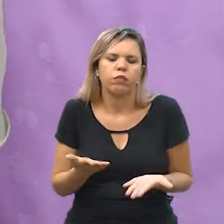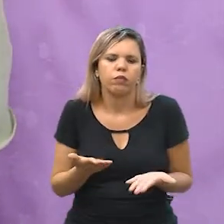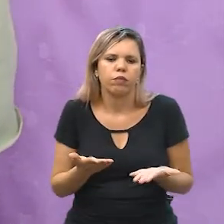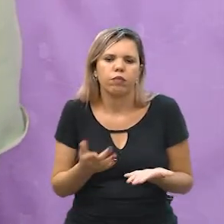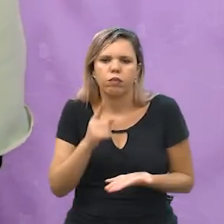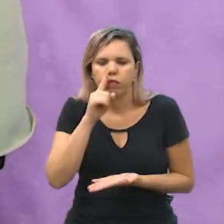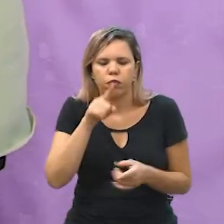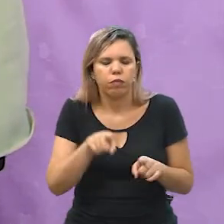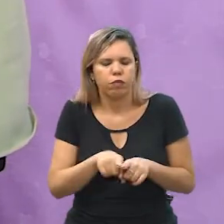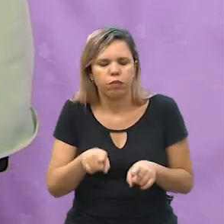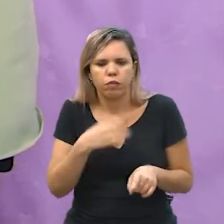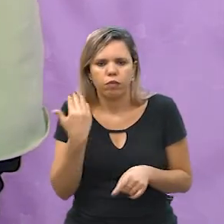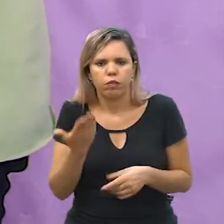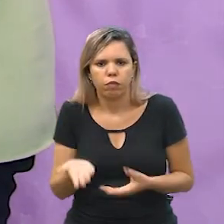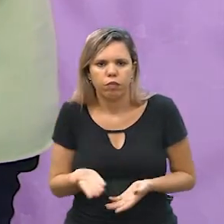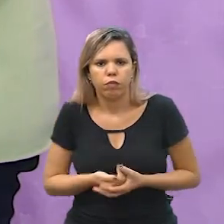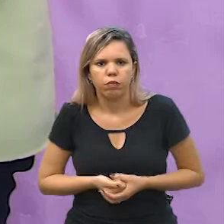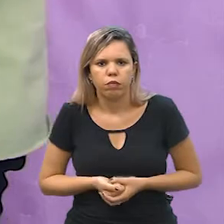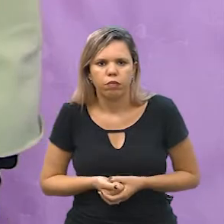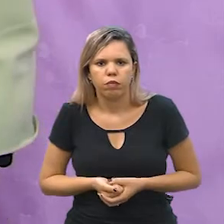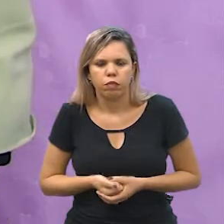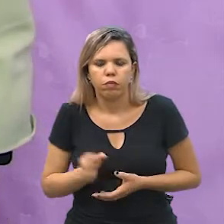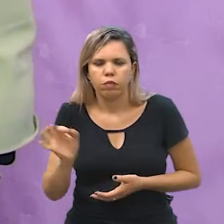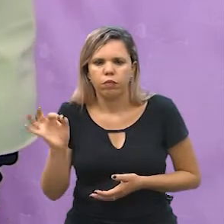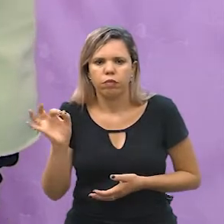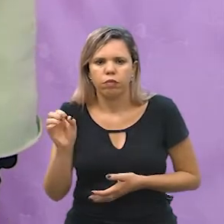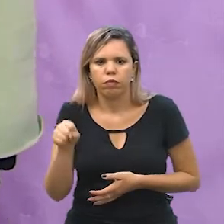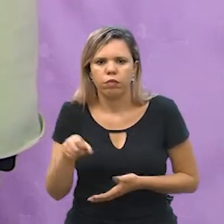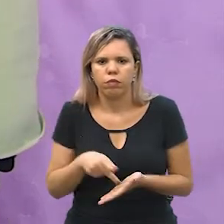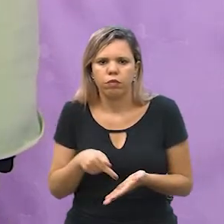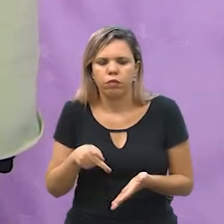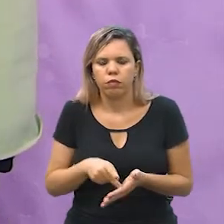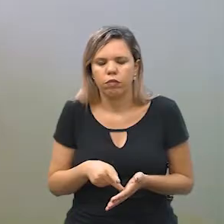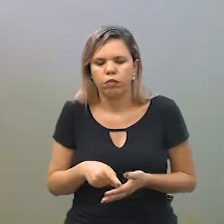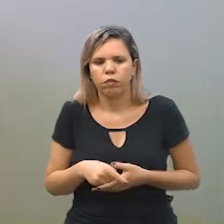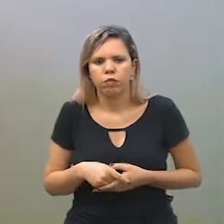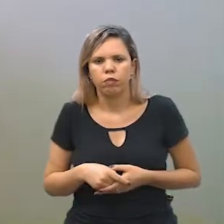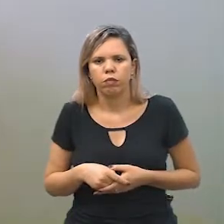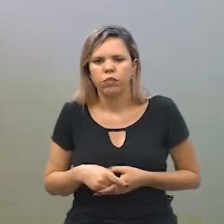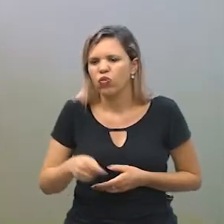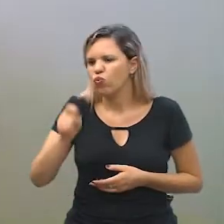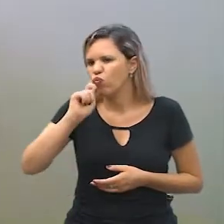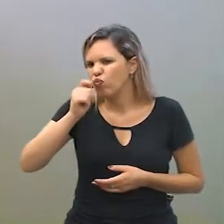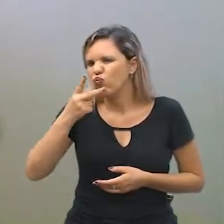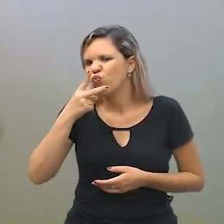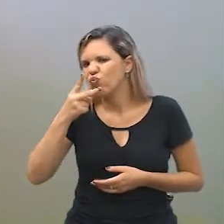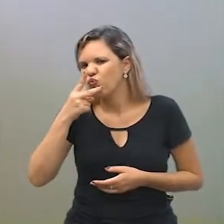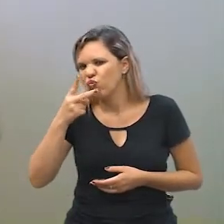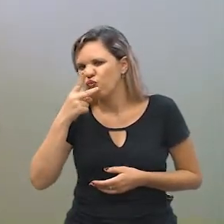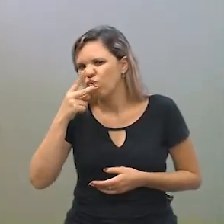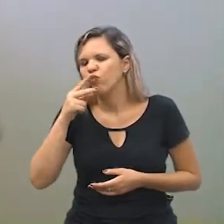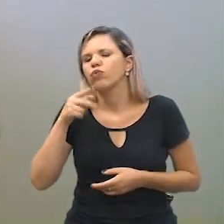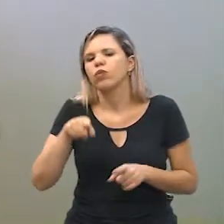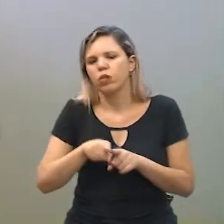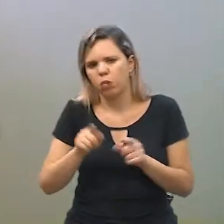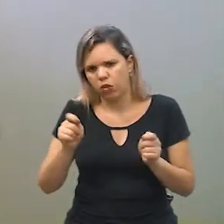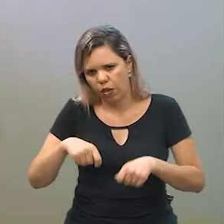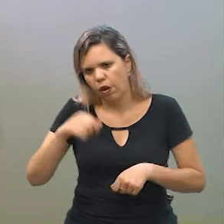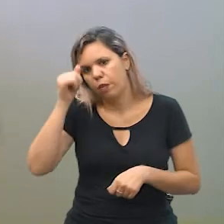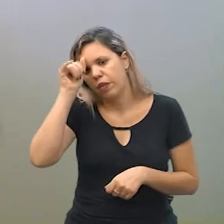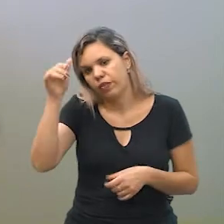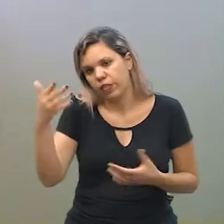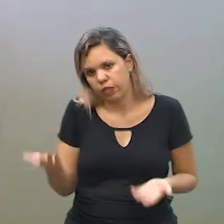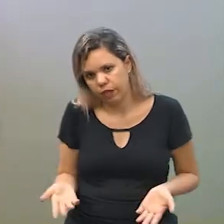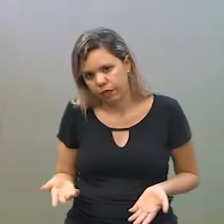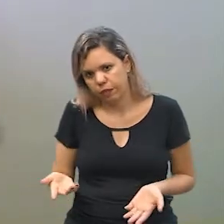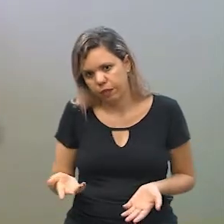correndo o risco aí de morrer, né? Exatamente. Então, assim, o tabagismo é uma alteração que eu posso evitar,